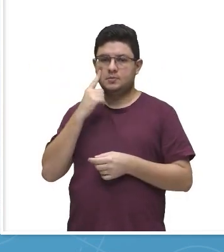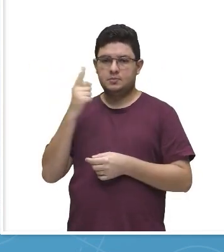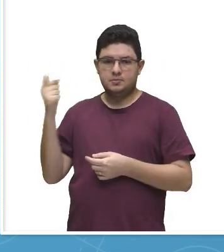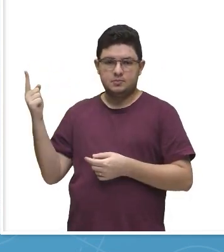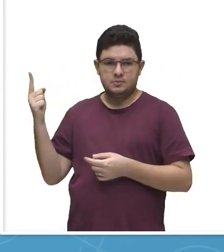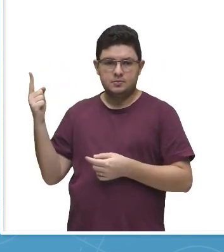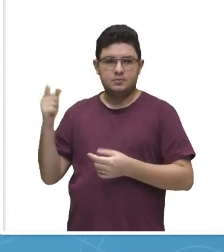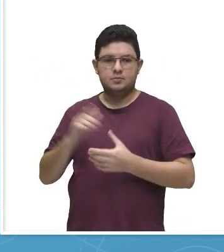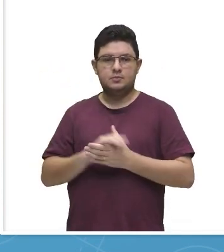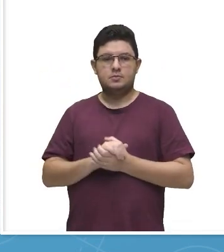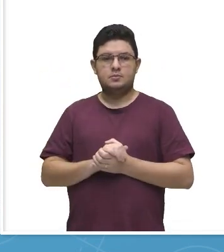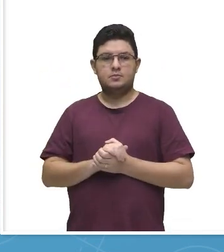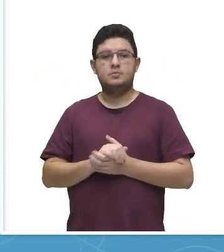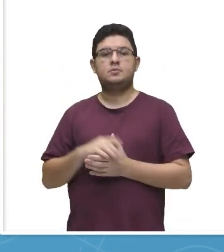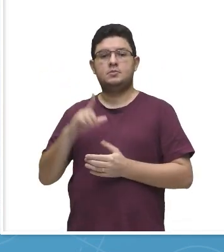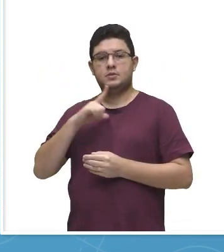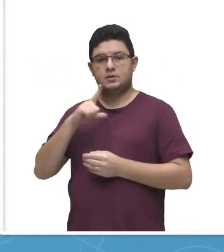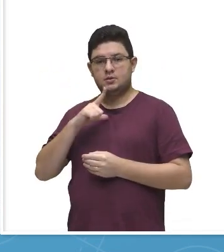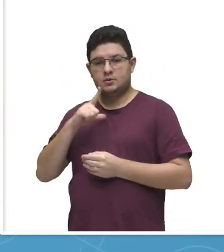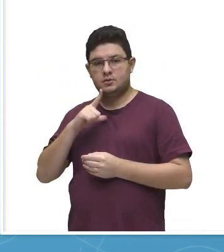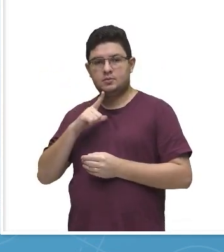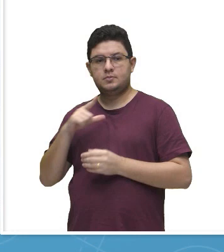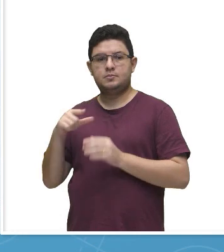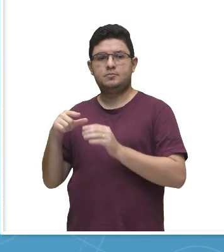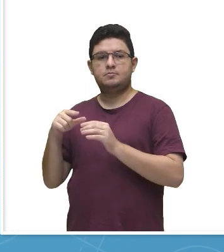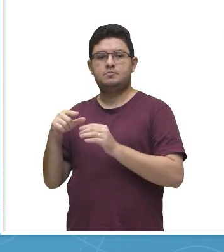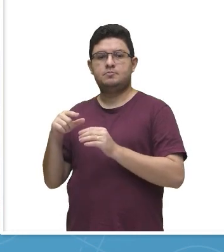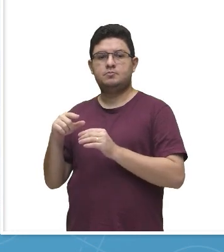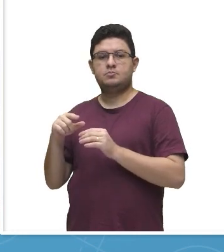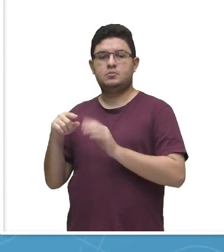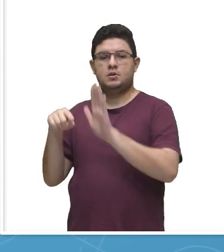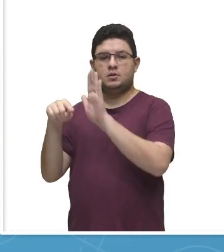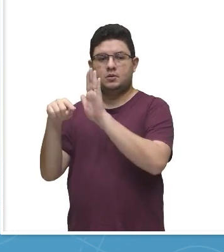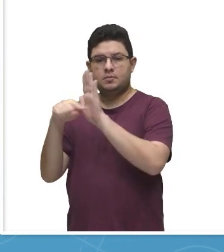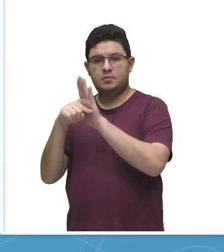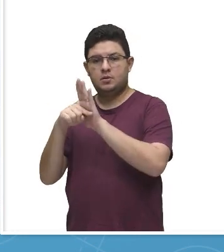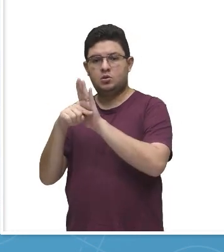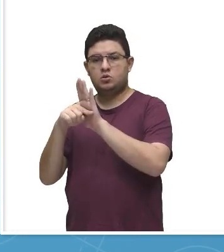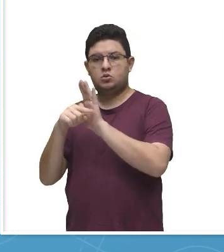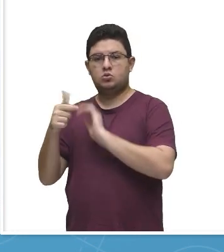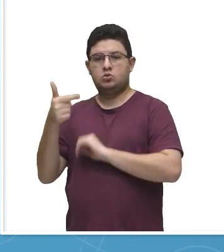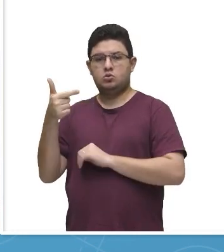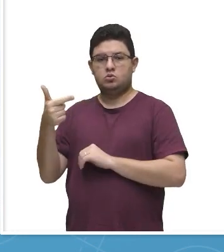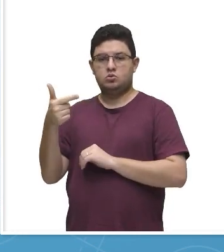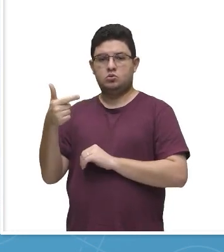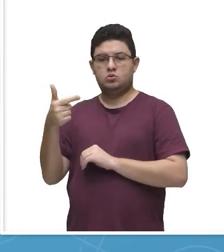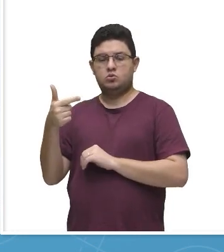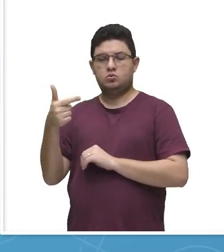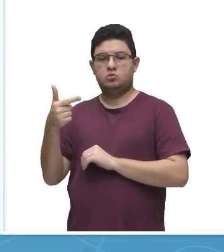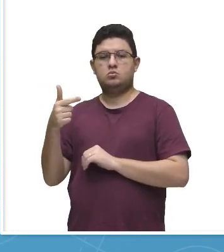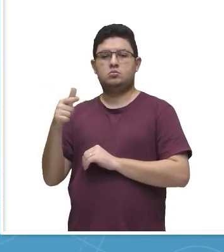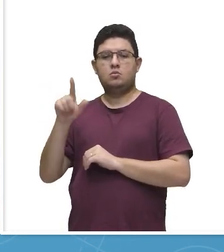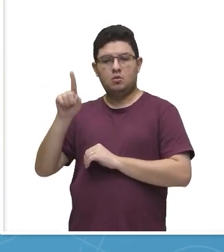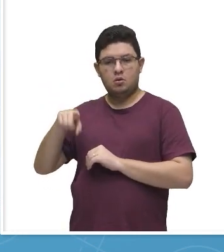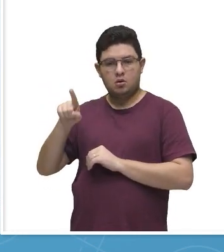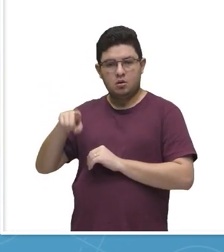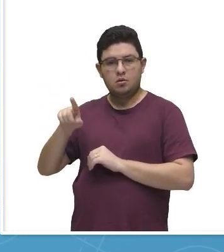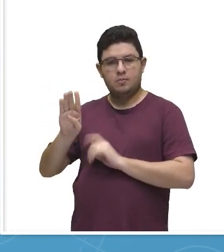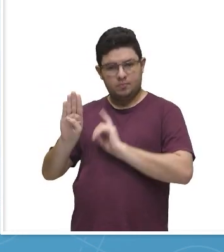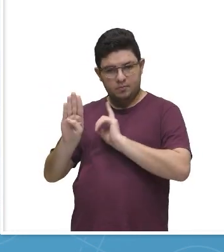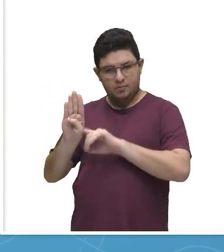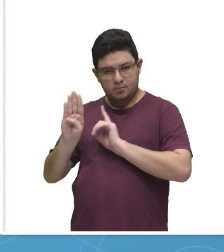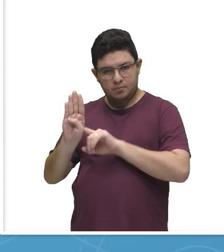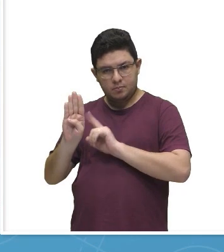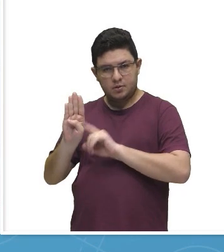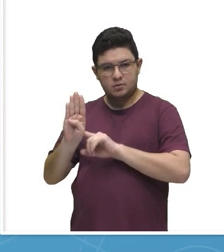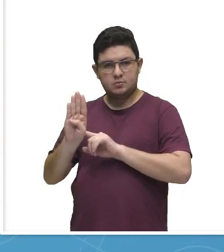eu tenho aqui, ó, menos 3 é uma base negativa elevado a um expoente ímpar, que é o 3, né? Observe que